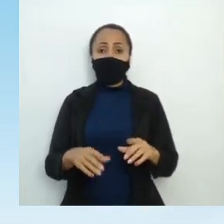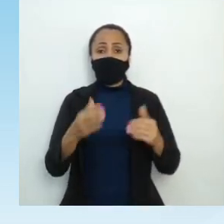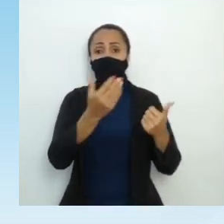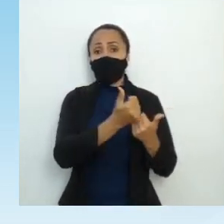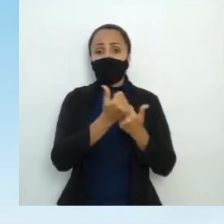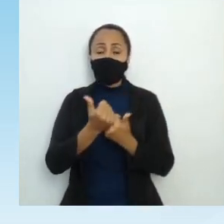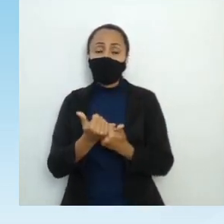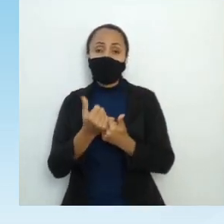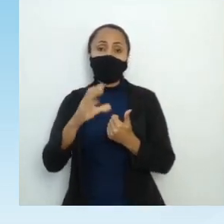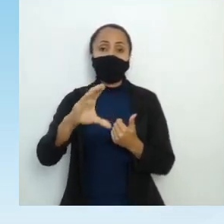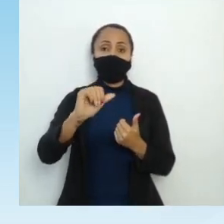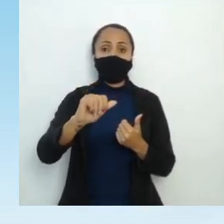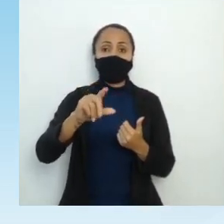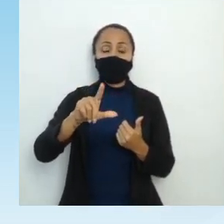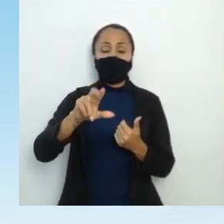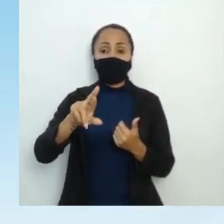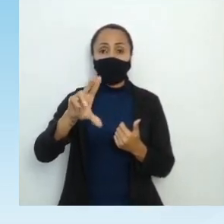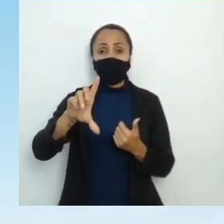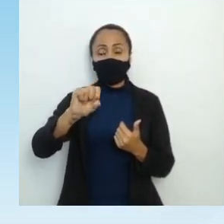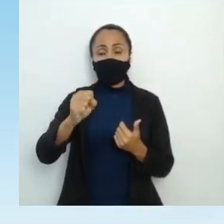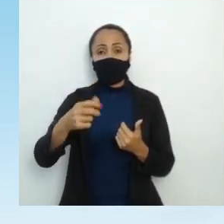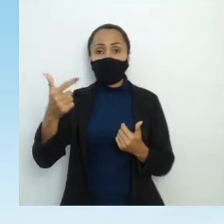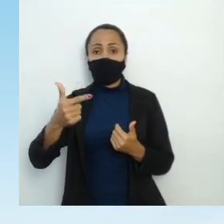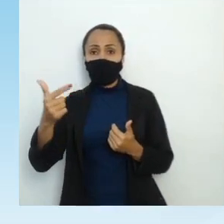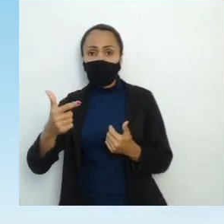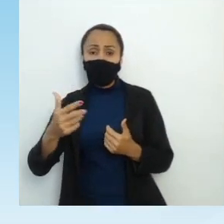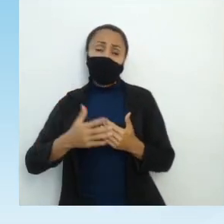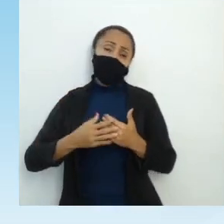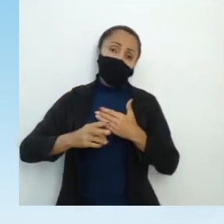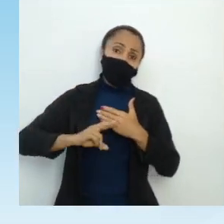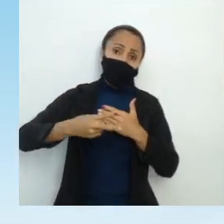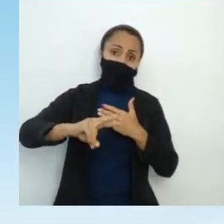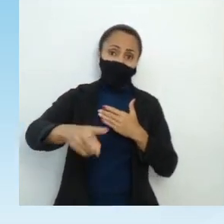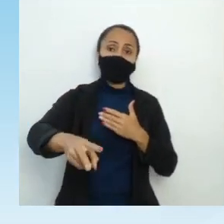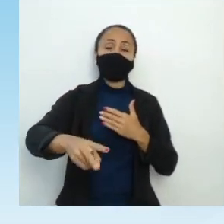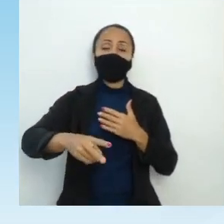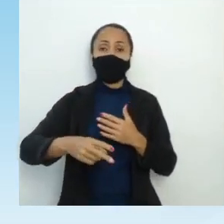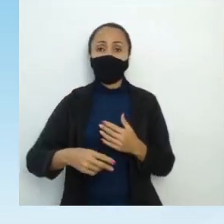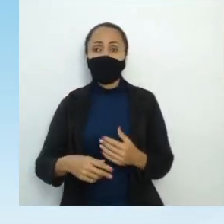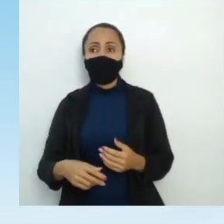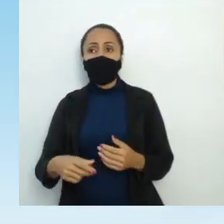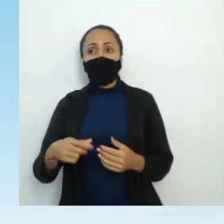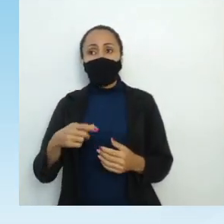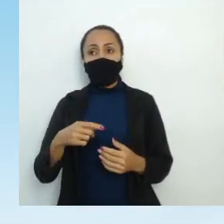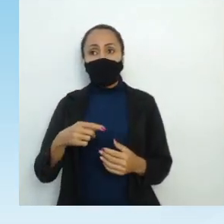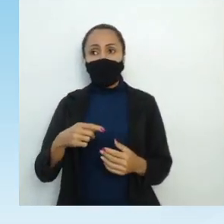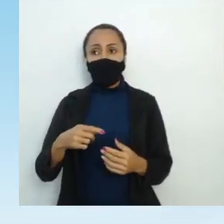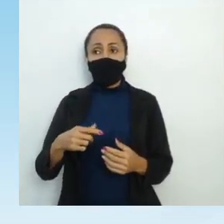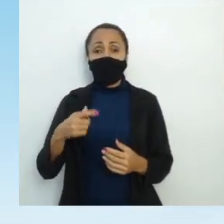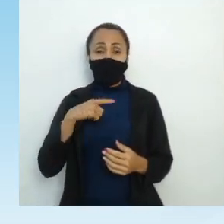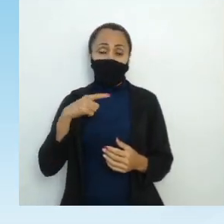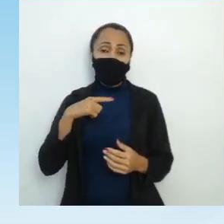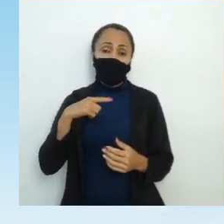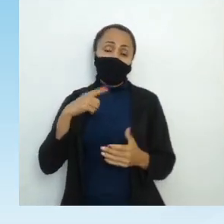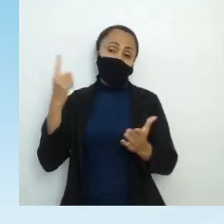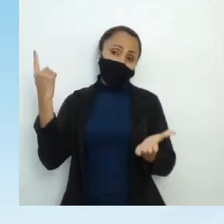E aí, consequentemente, esse instante em que há uma espécie de, vamos dizer assim, concordância de que não havia mais espaço